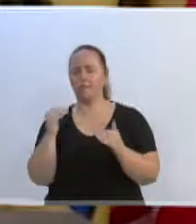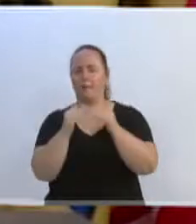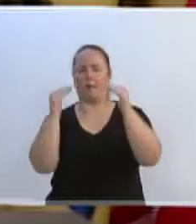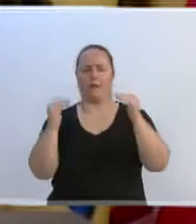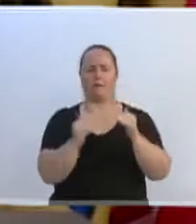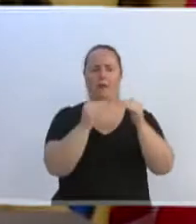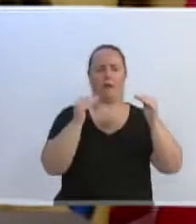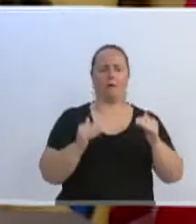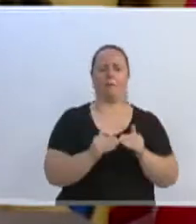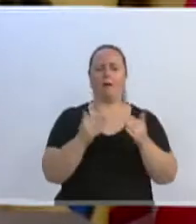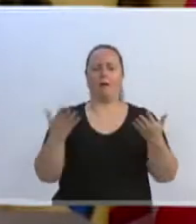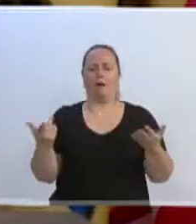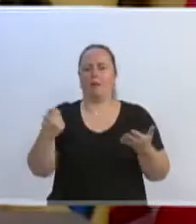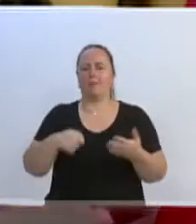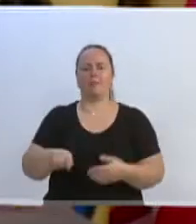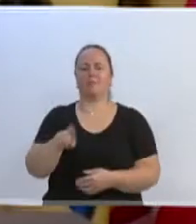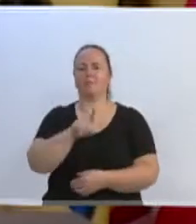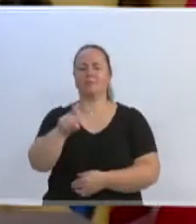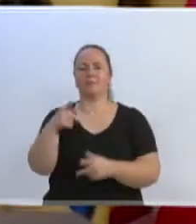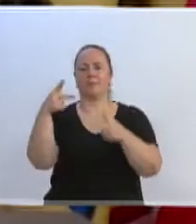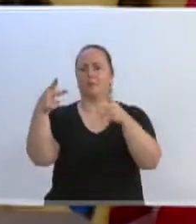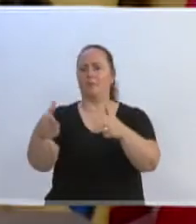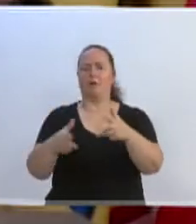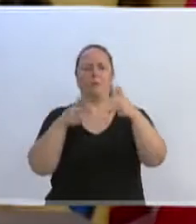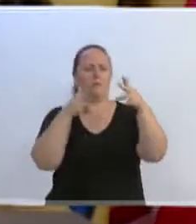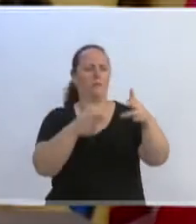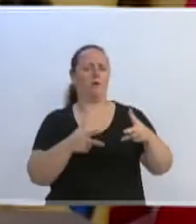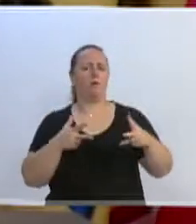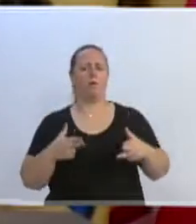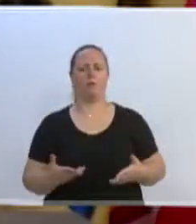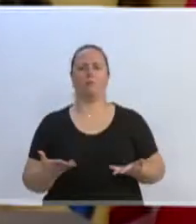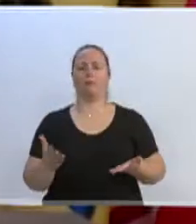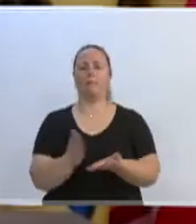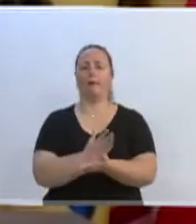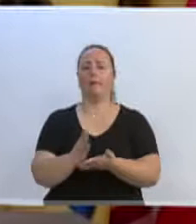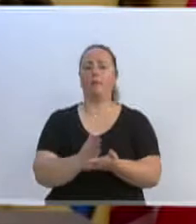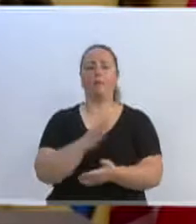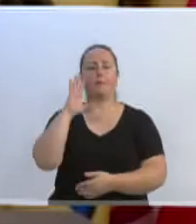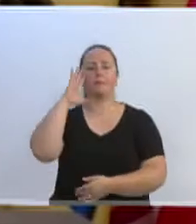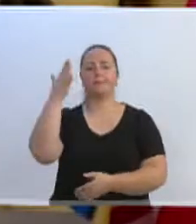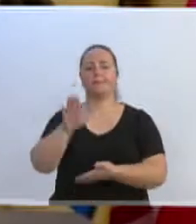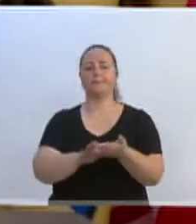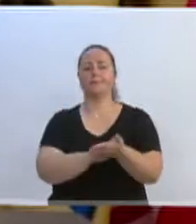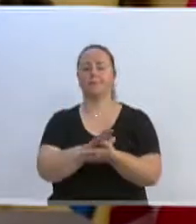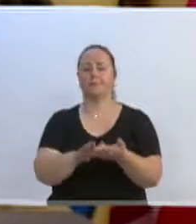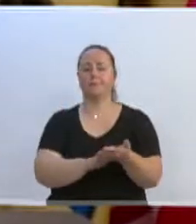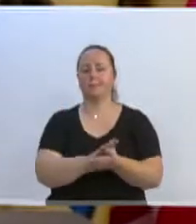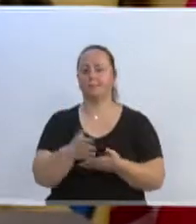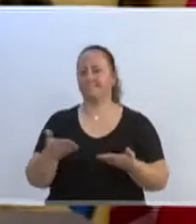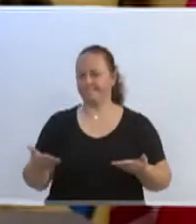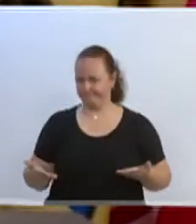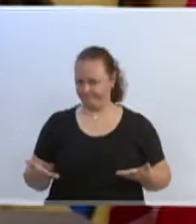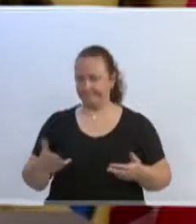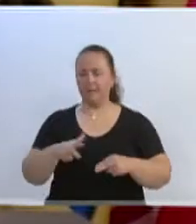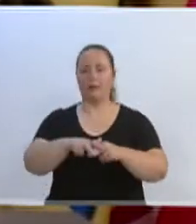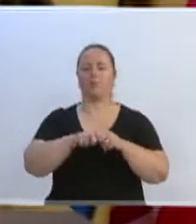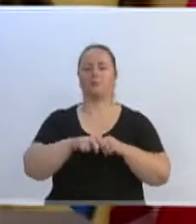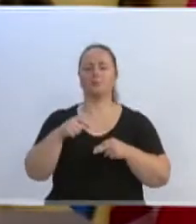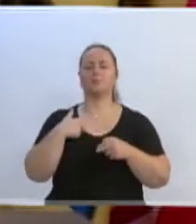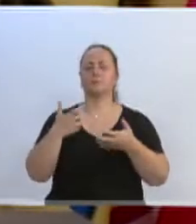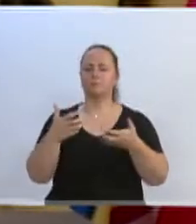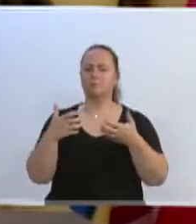chegando o resultado que nenhuma e nem outra consegue resolver determinados problemas eu quero participar